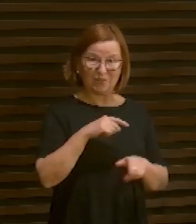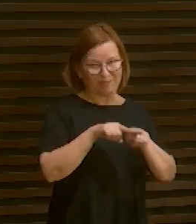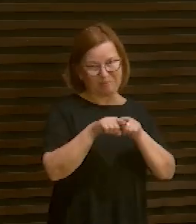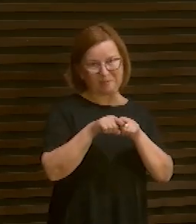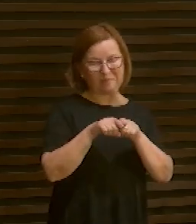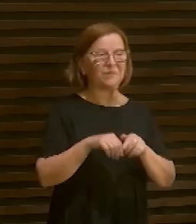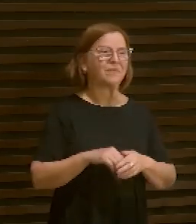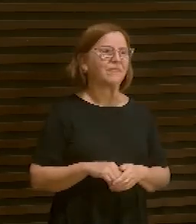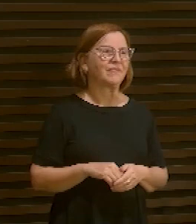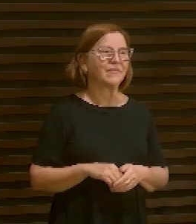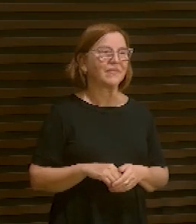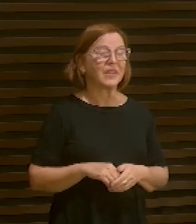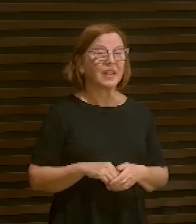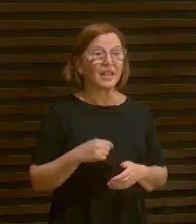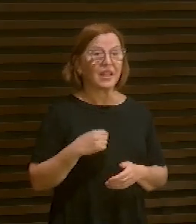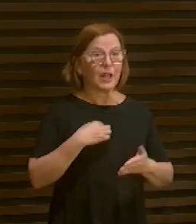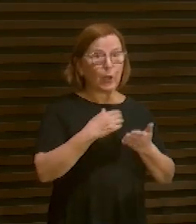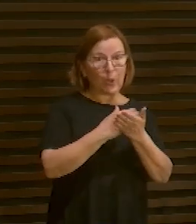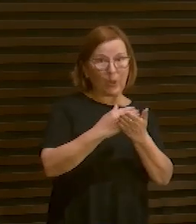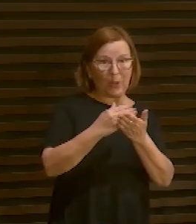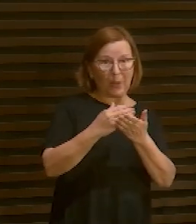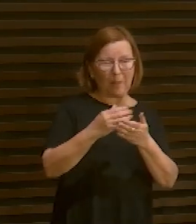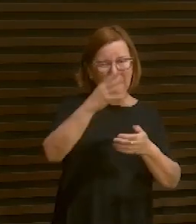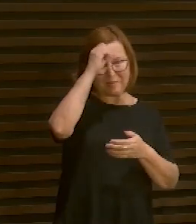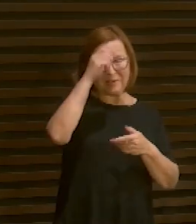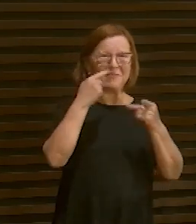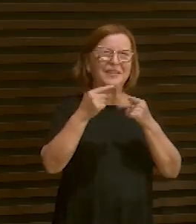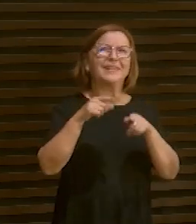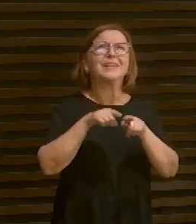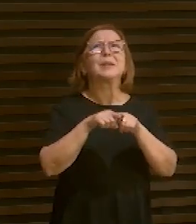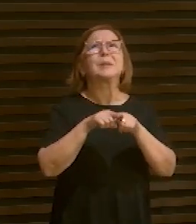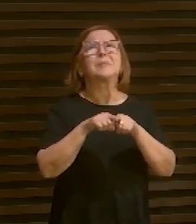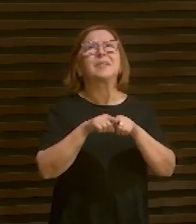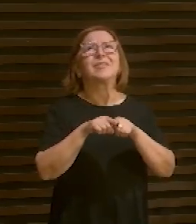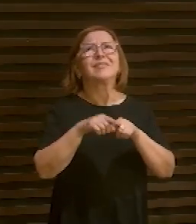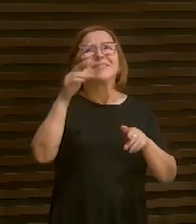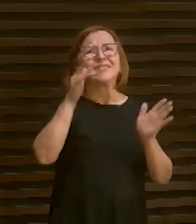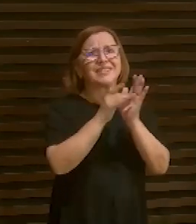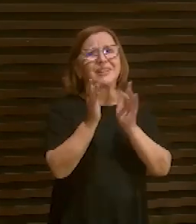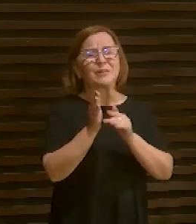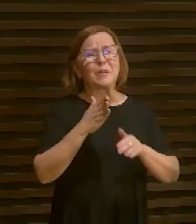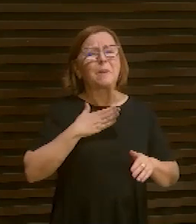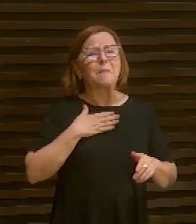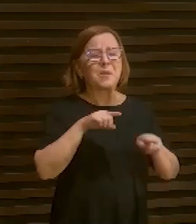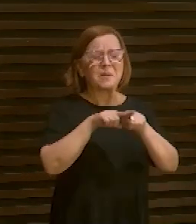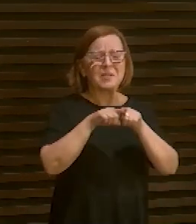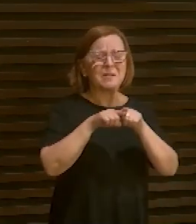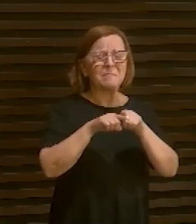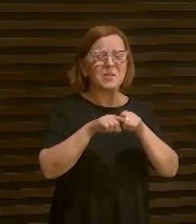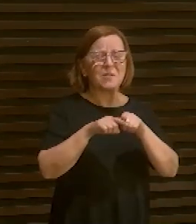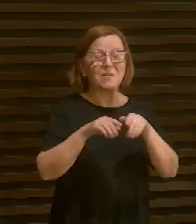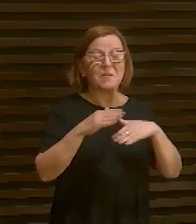Eu estou começando a aprender a dizer irmão Jesus, meu irmão mais velho, meu irmão querido.